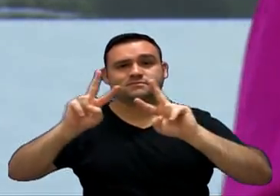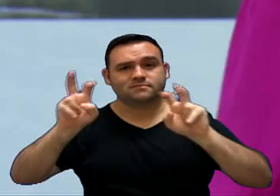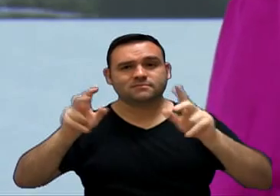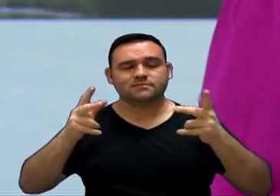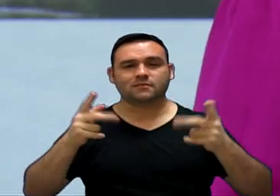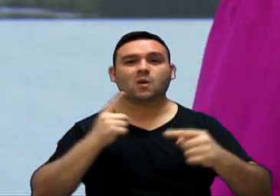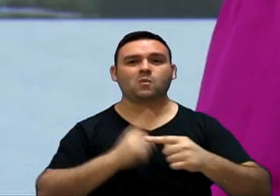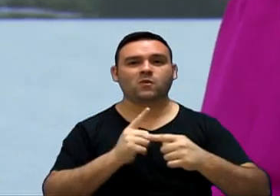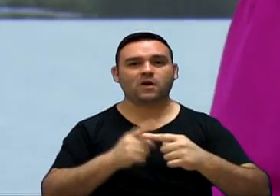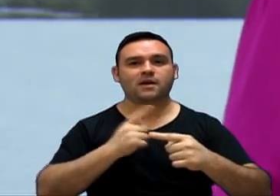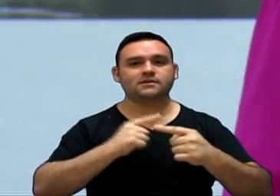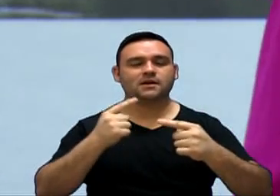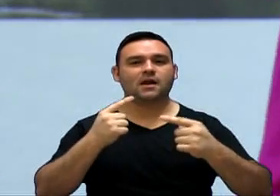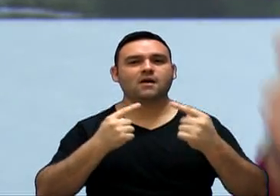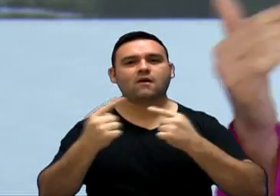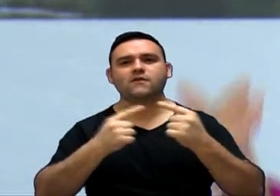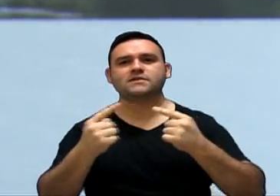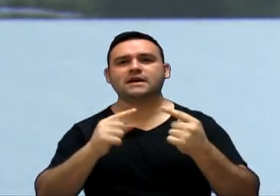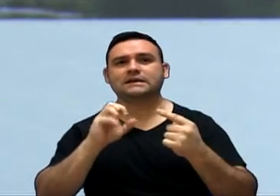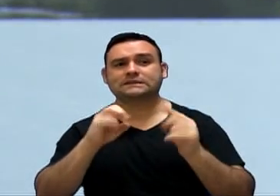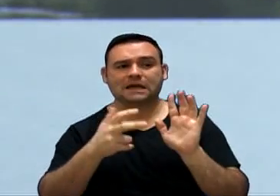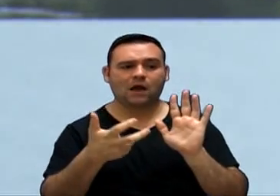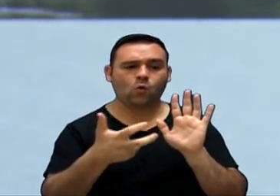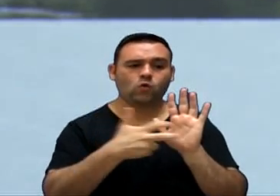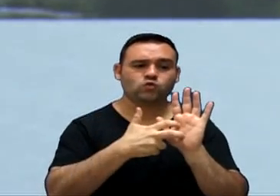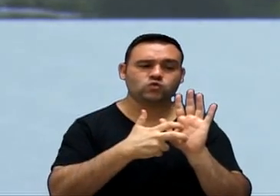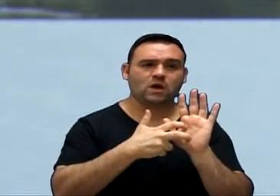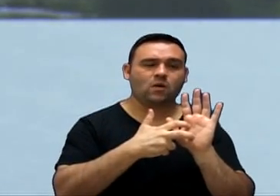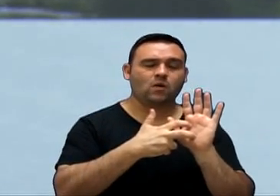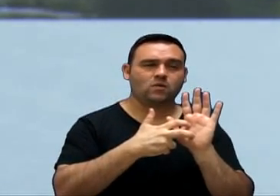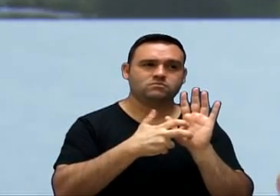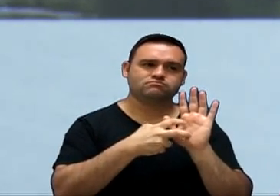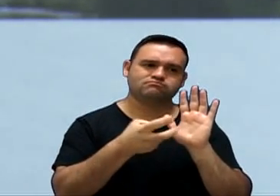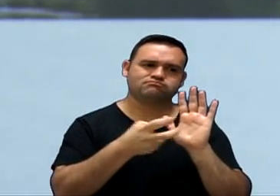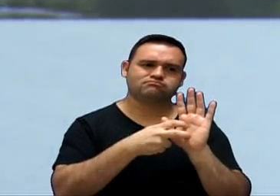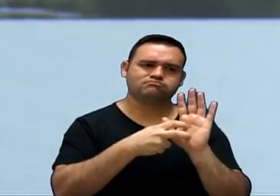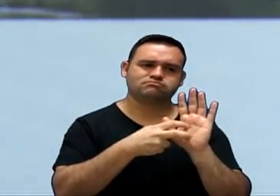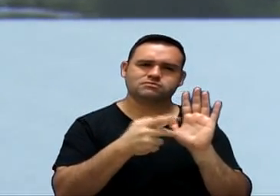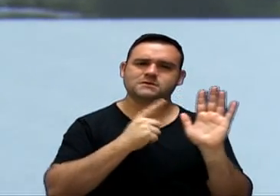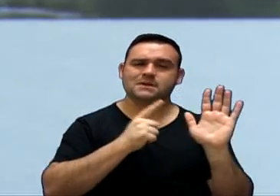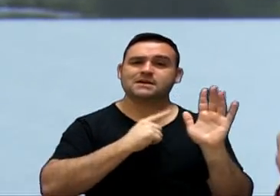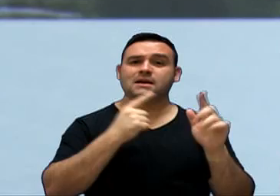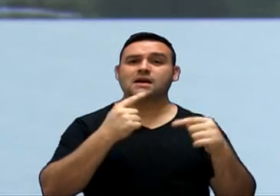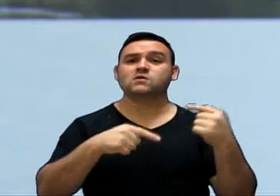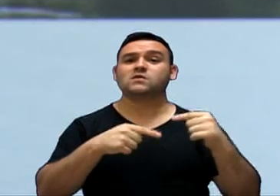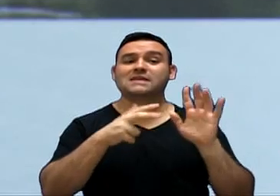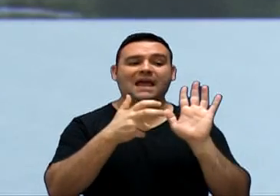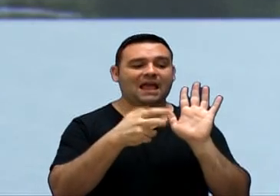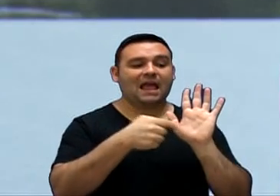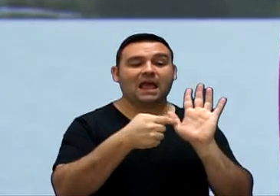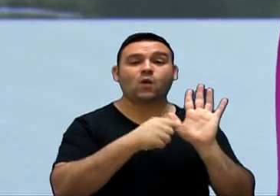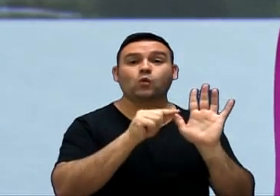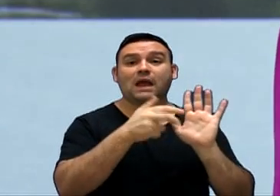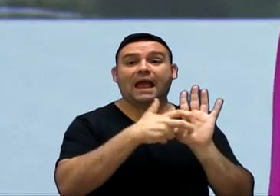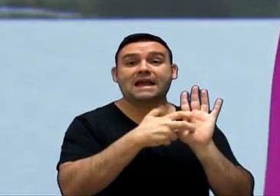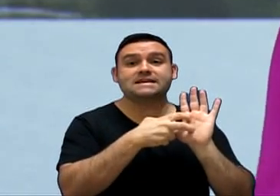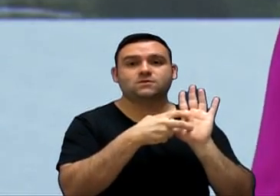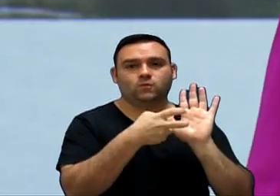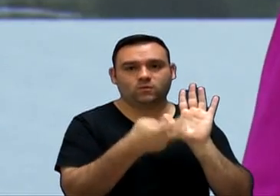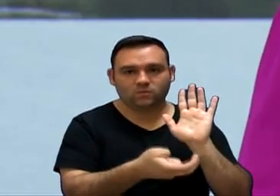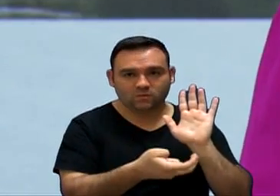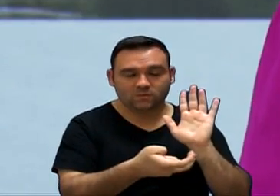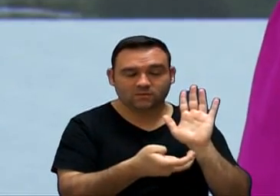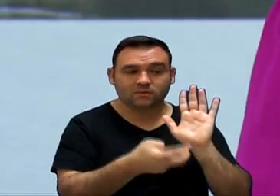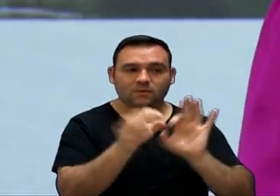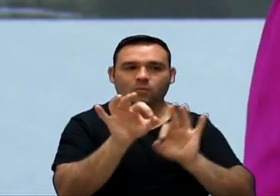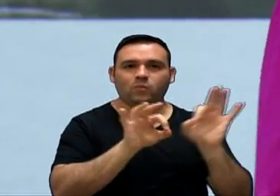sendo trouxe a discussão, é se é constitucional, né? Na verdade, trazendo a discussão da inconstitucionalidade